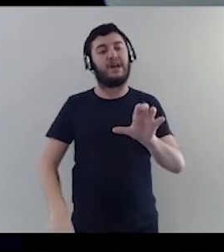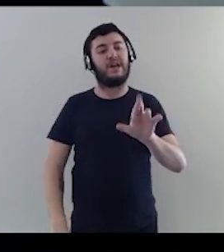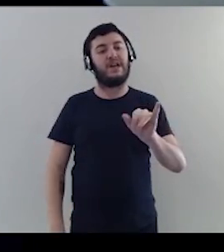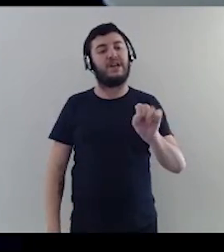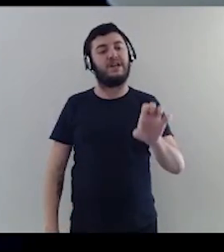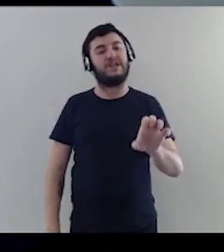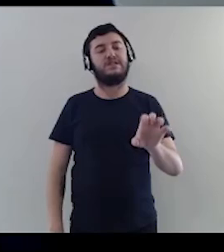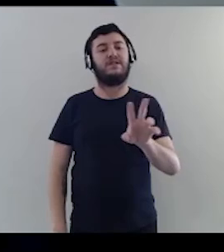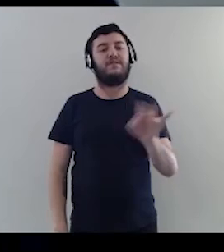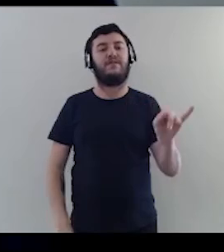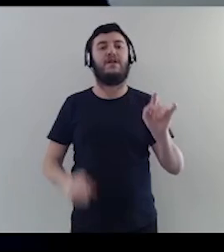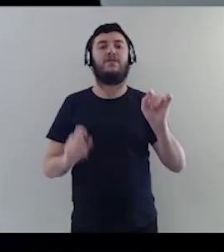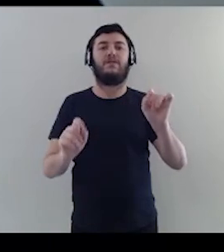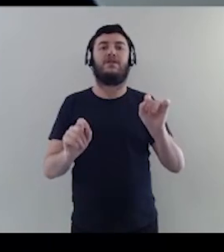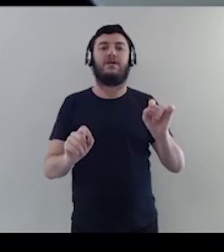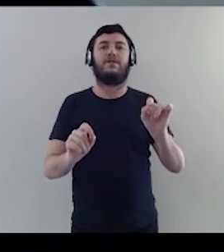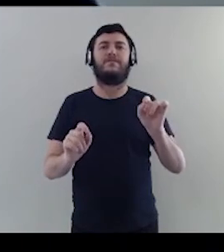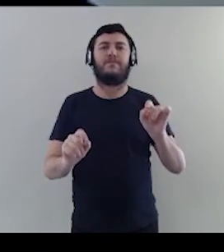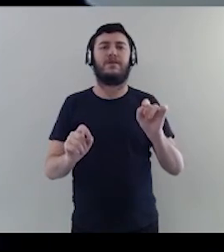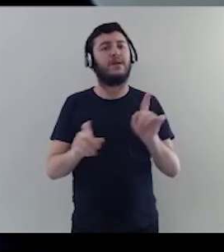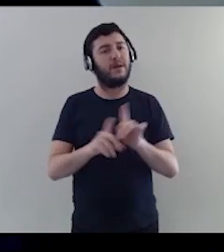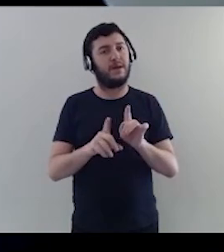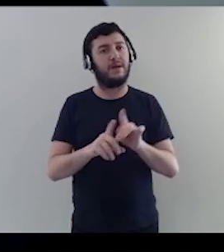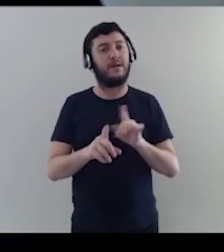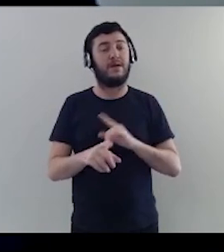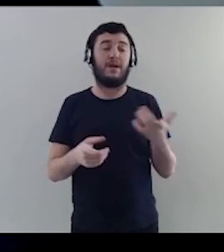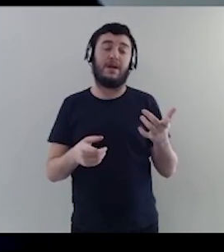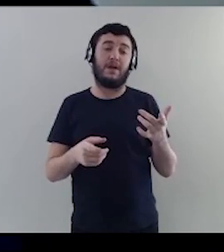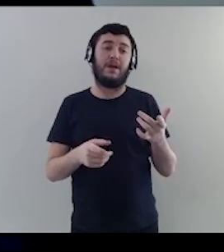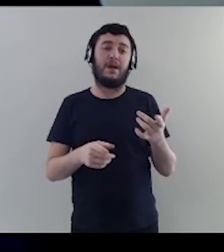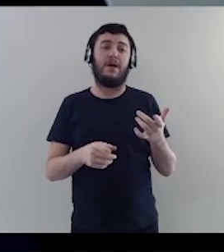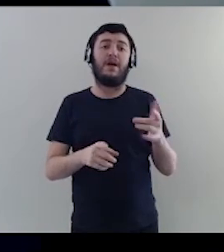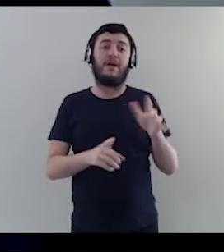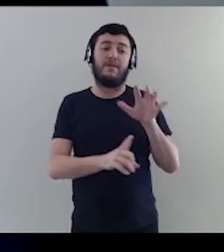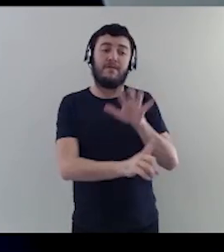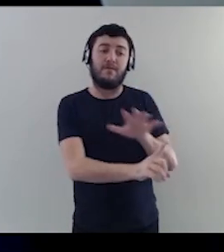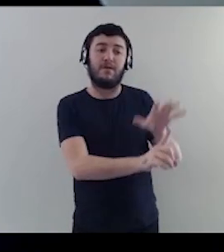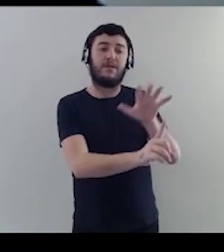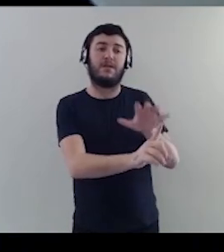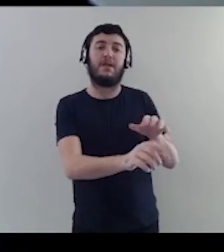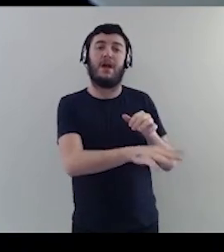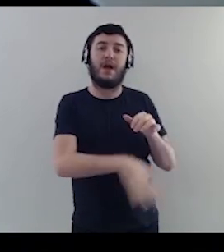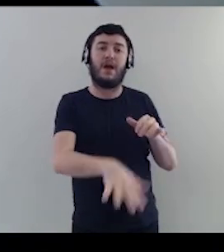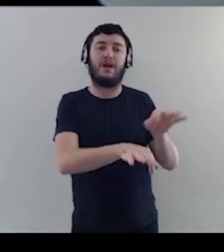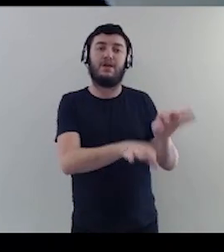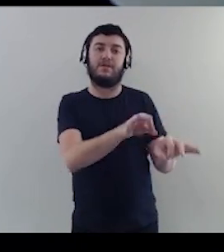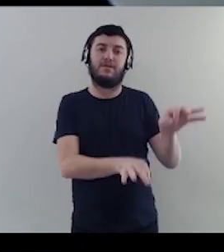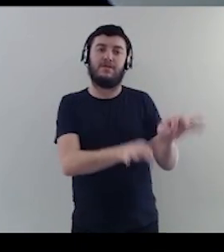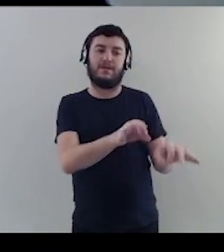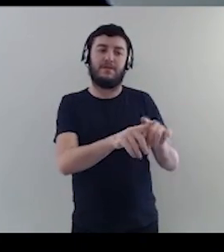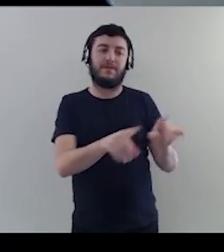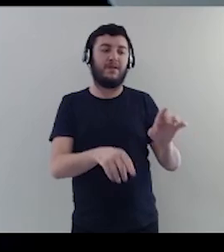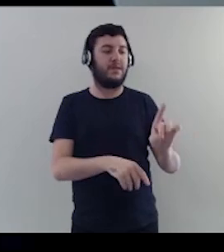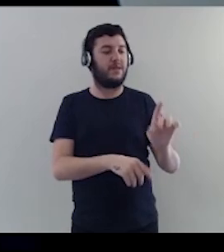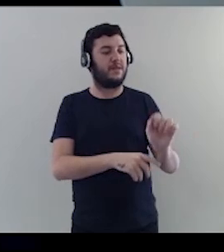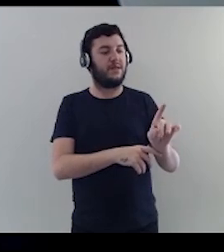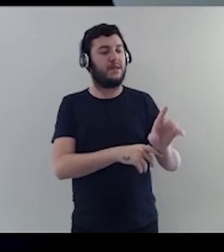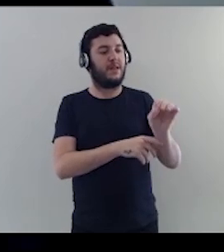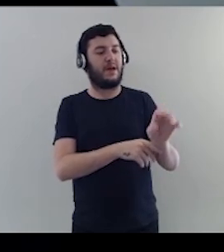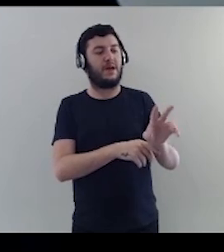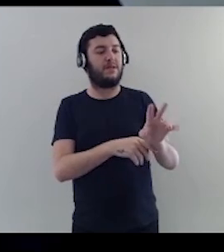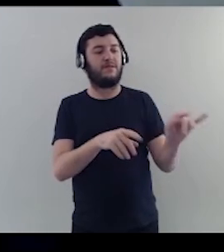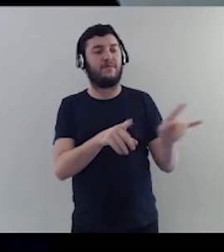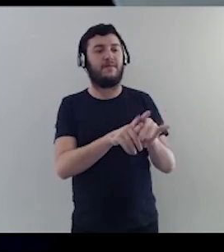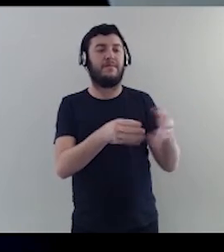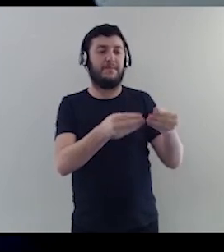certa inventividade da justiça constitucional. Todavia, essa inventividade não pode desidratar o Estado